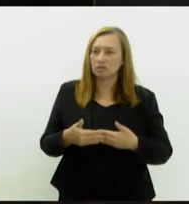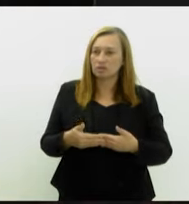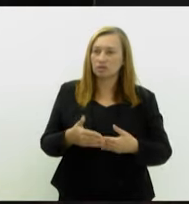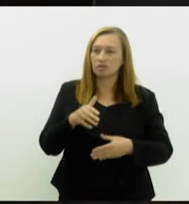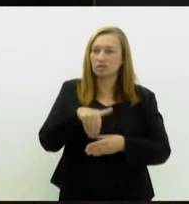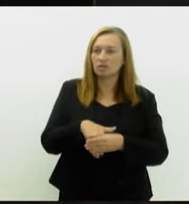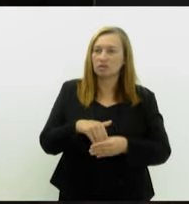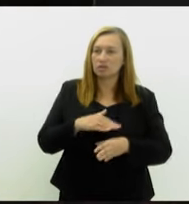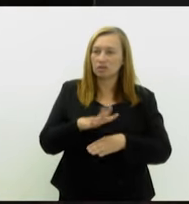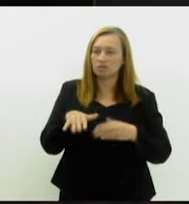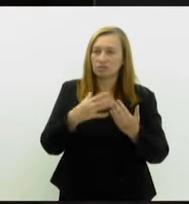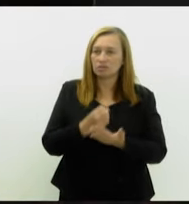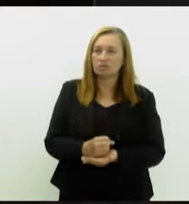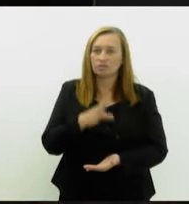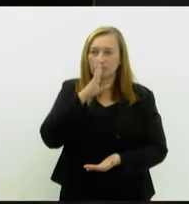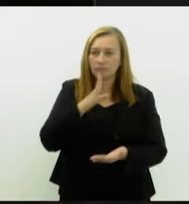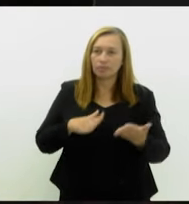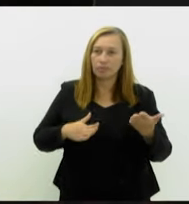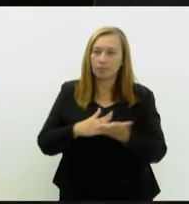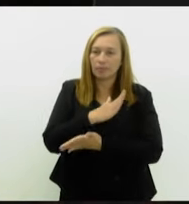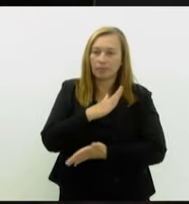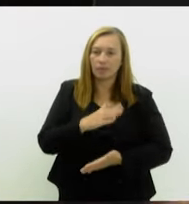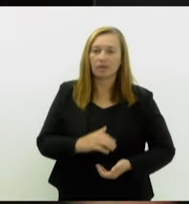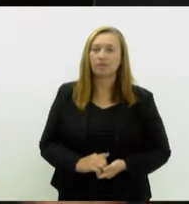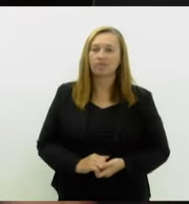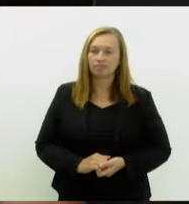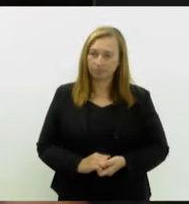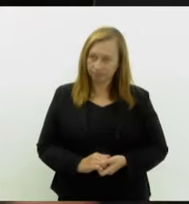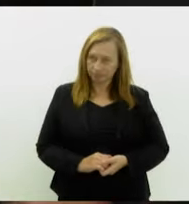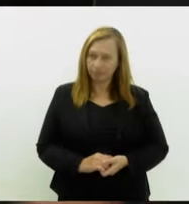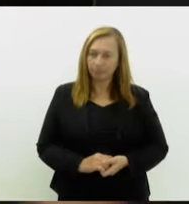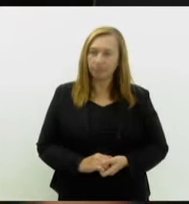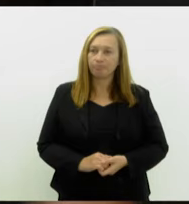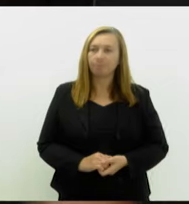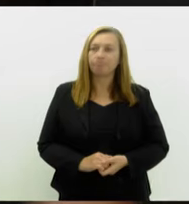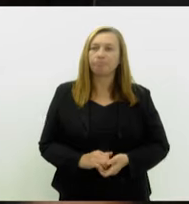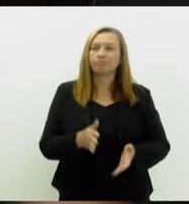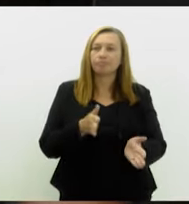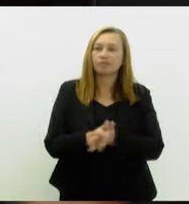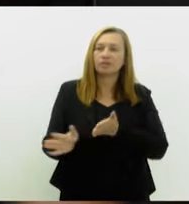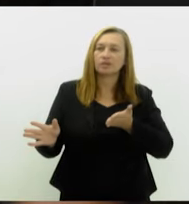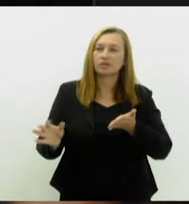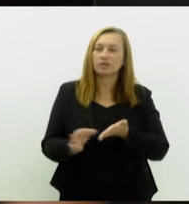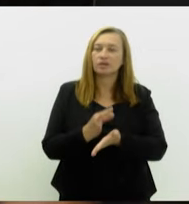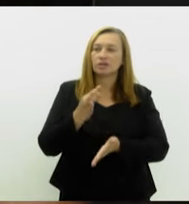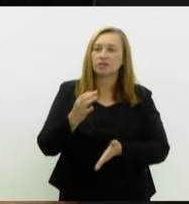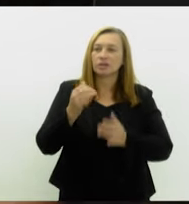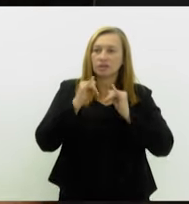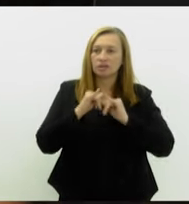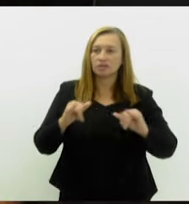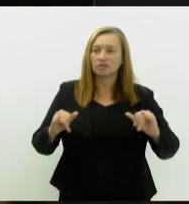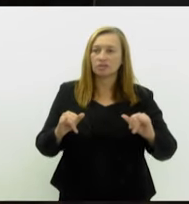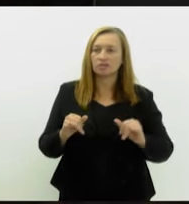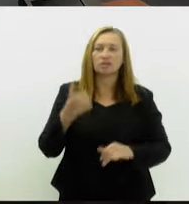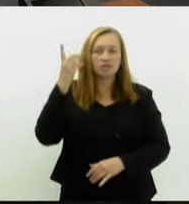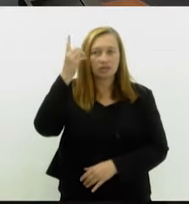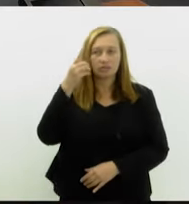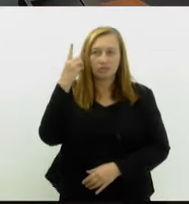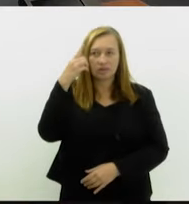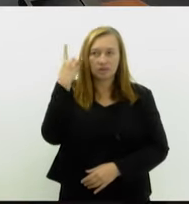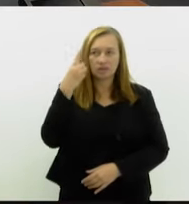Em votação. Os senhores que aprovam permaneçam como estão. Aprovado. Vai a publicação, declaração de voto, deputada Dani